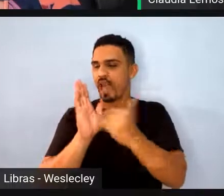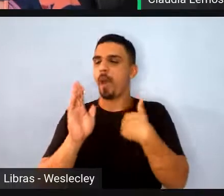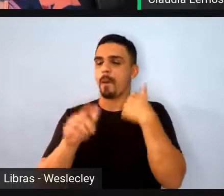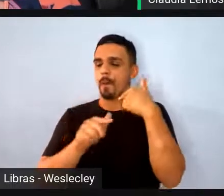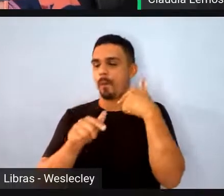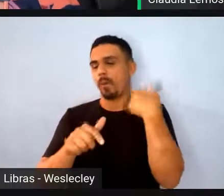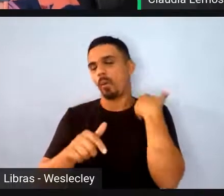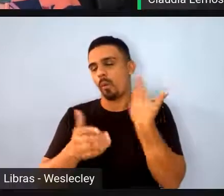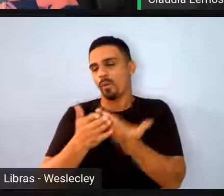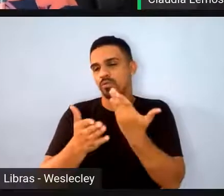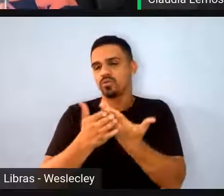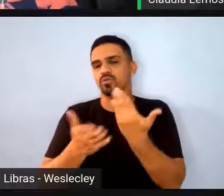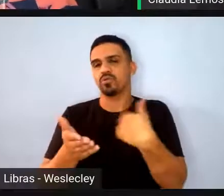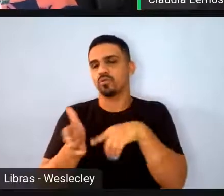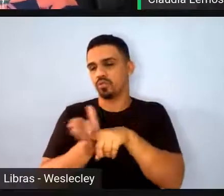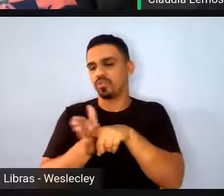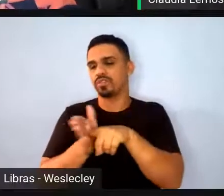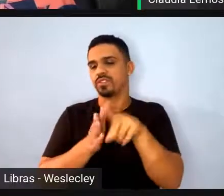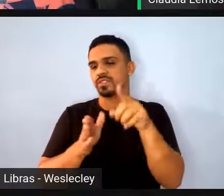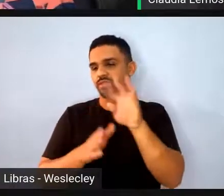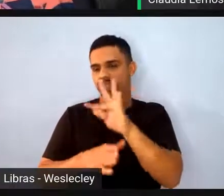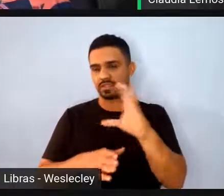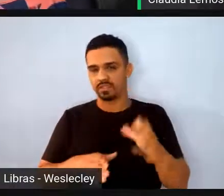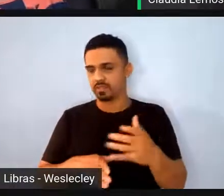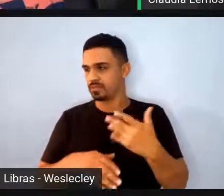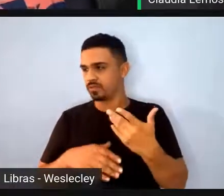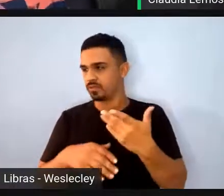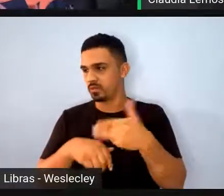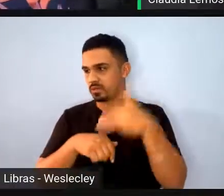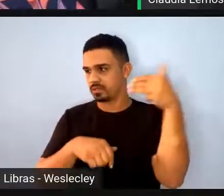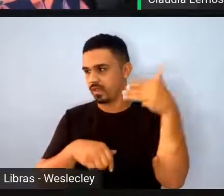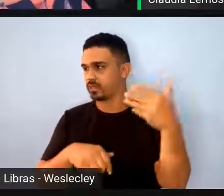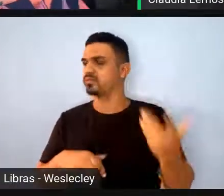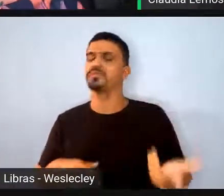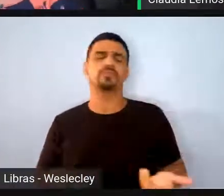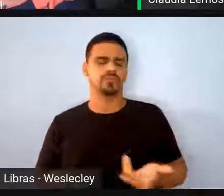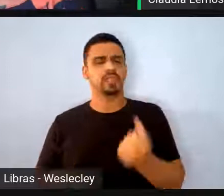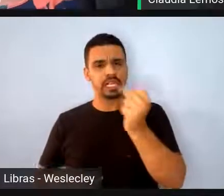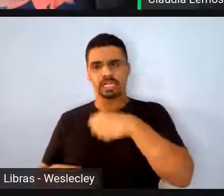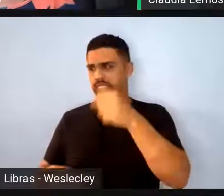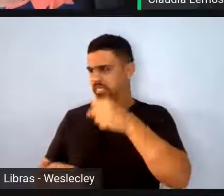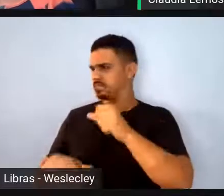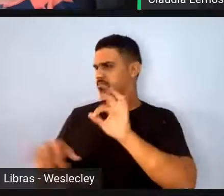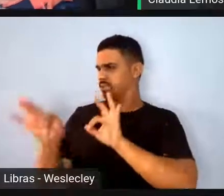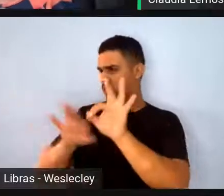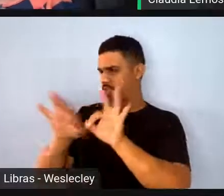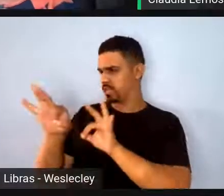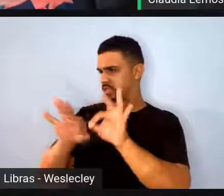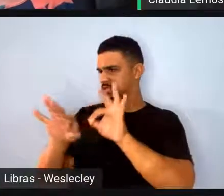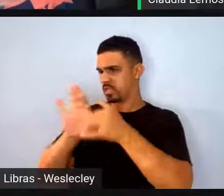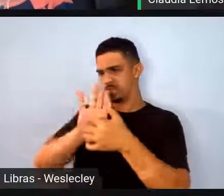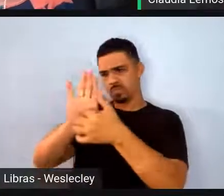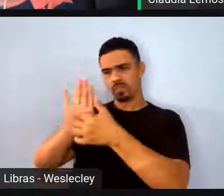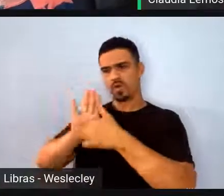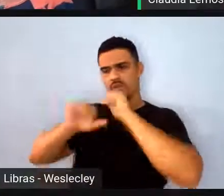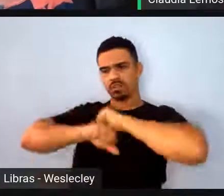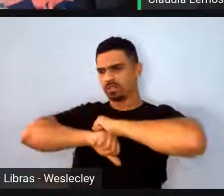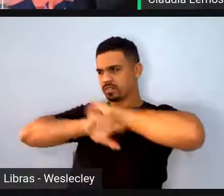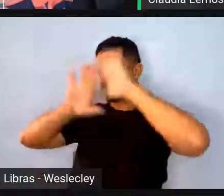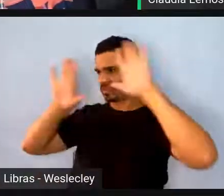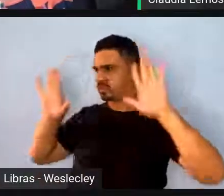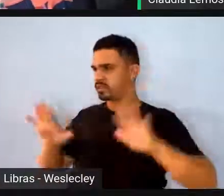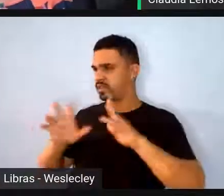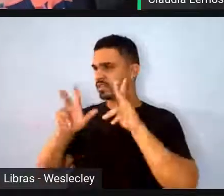seguinte, a transmissão ao vivo, ela é sim, gente, ela é sim um instrumento de transparência, assim como é pregoado